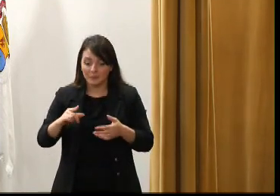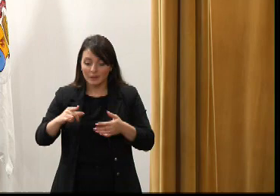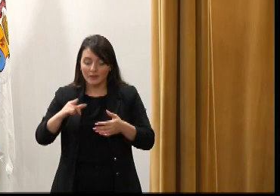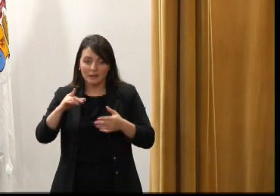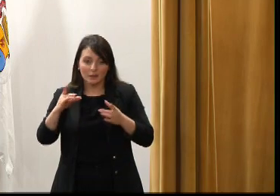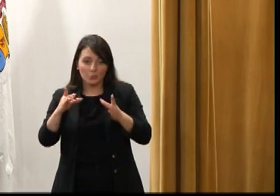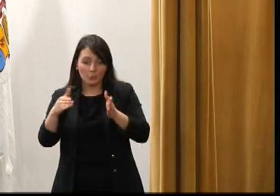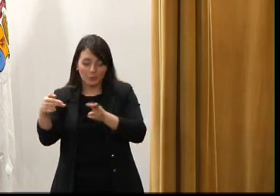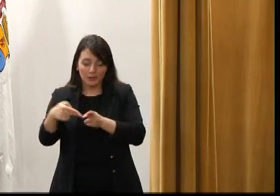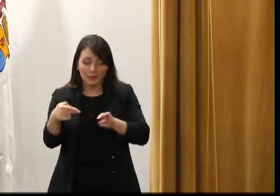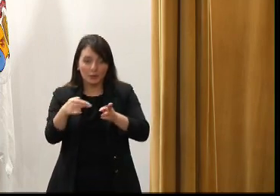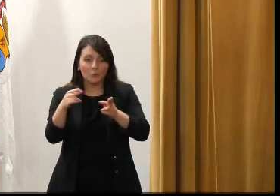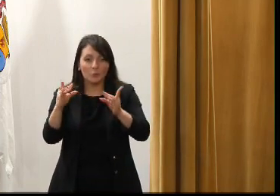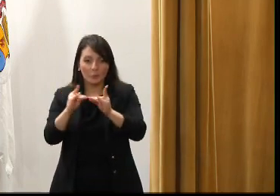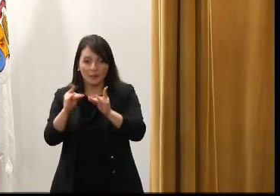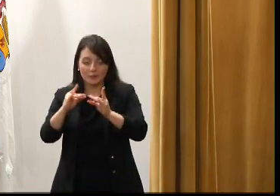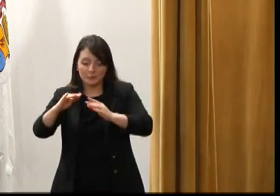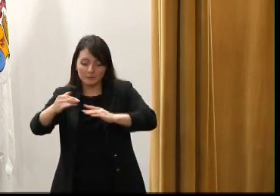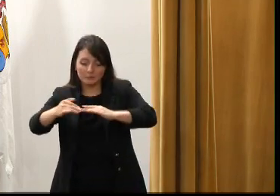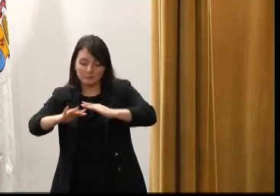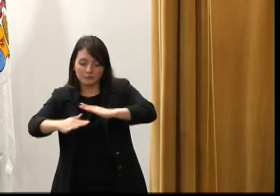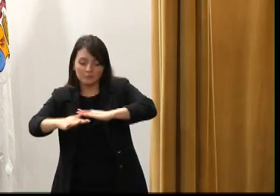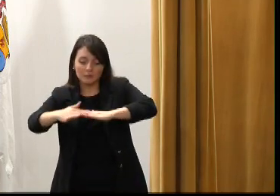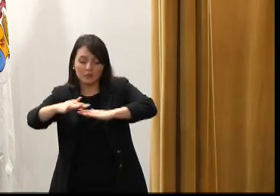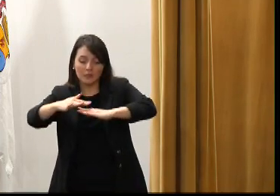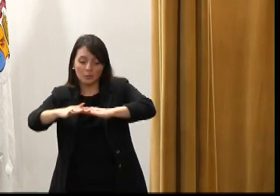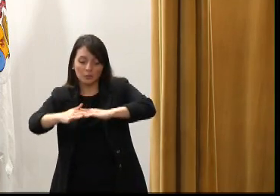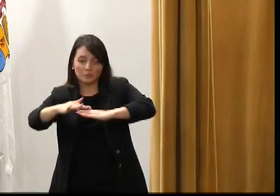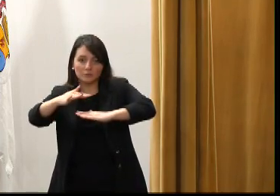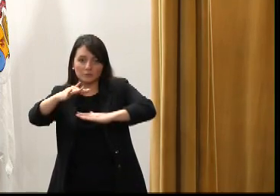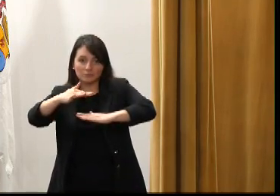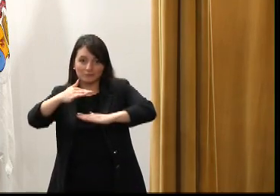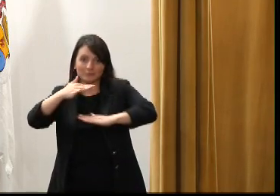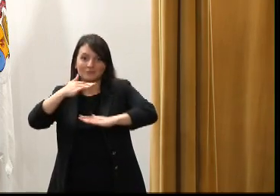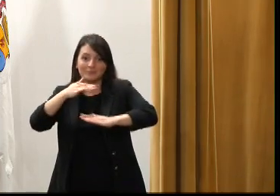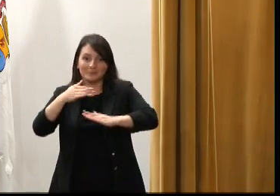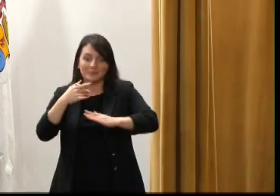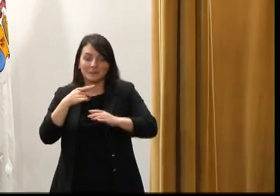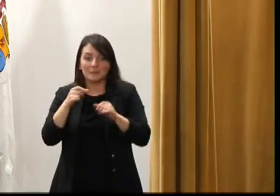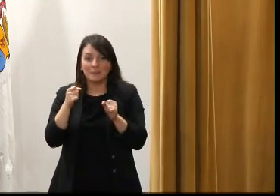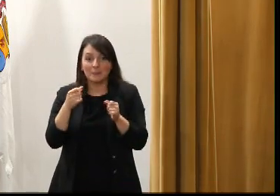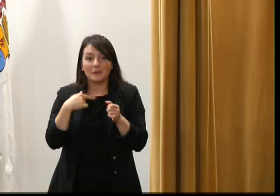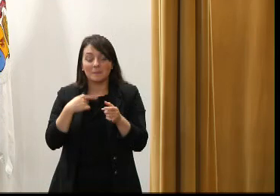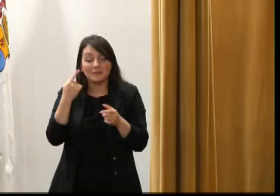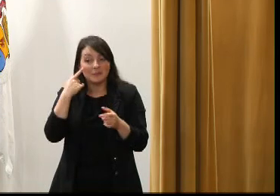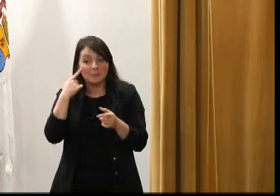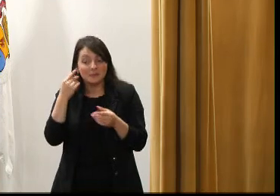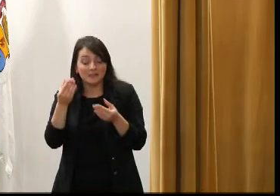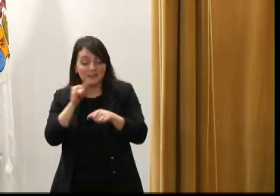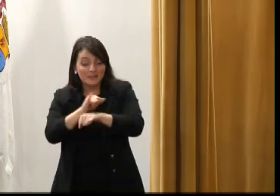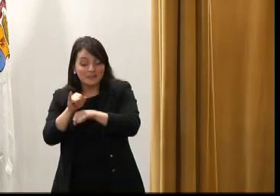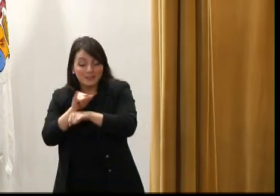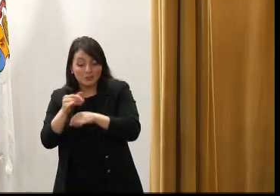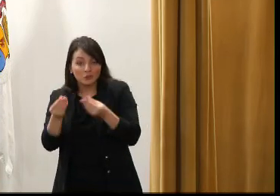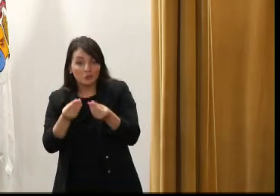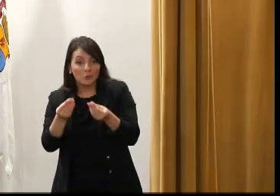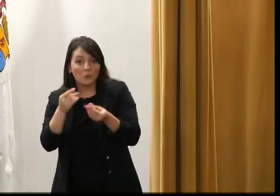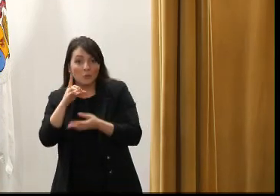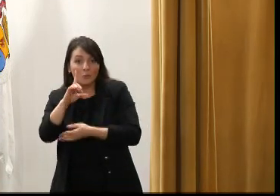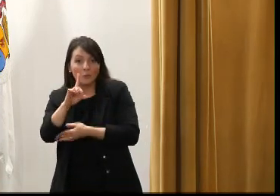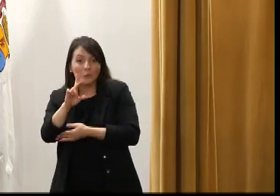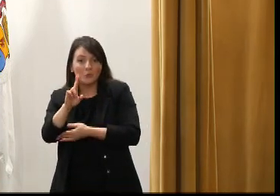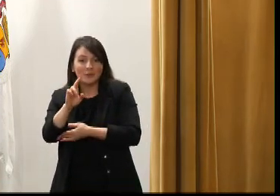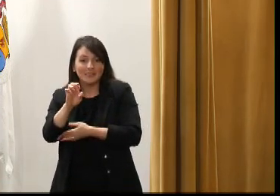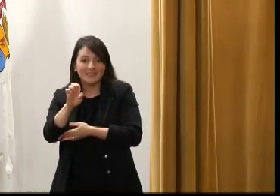Guaíba, é o sistema de esgotamento e drenagem urbana. Isso vai afetar, nós temos que pensar estratégias para isso. Os